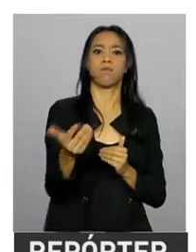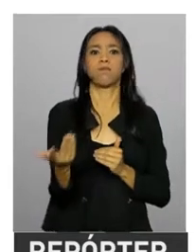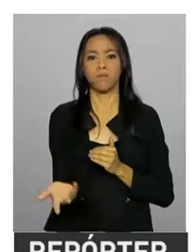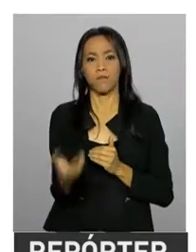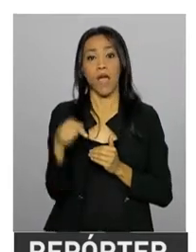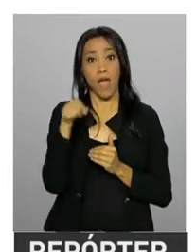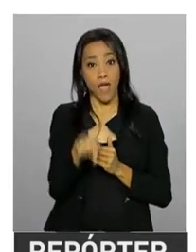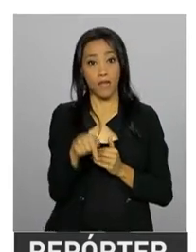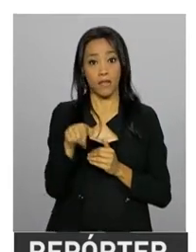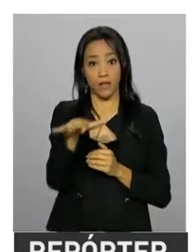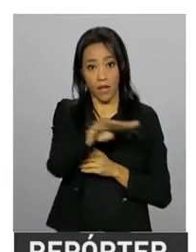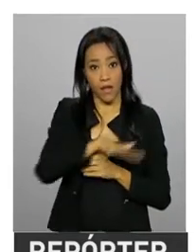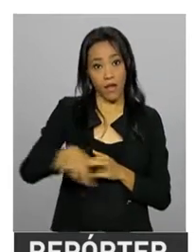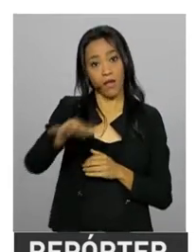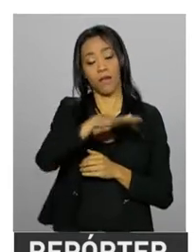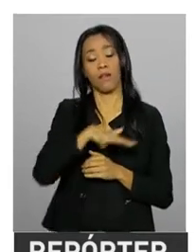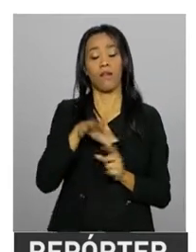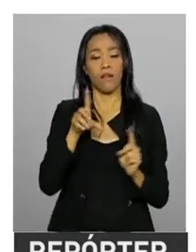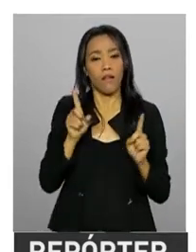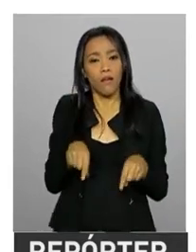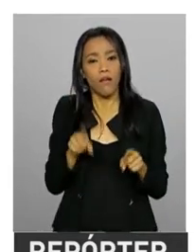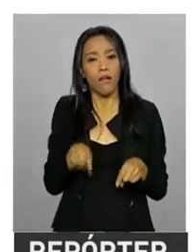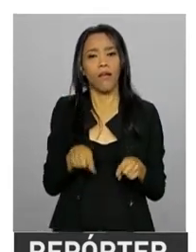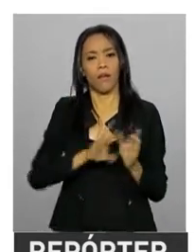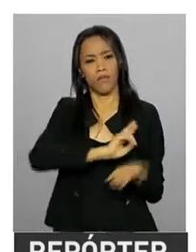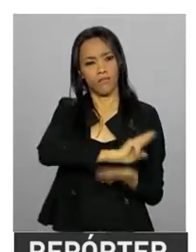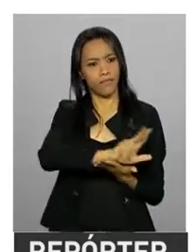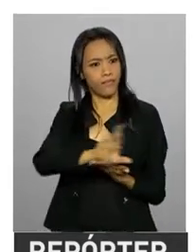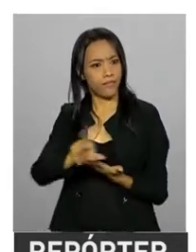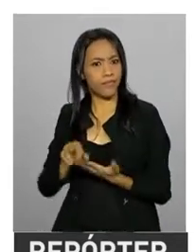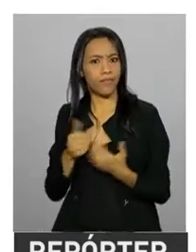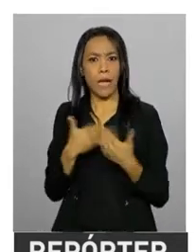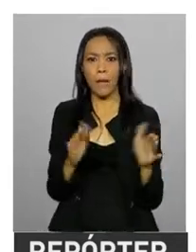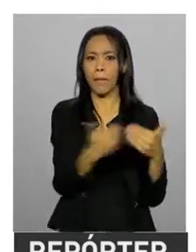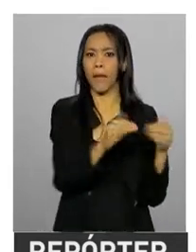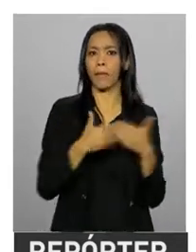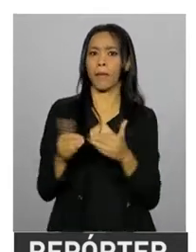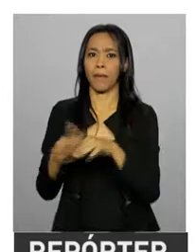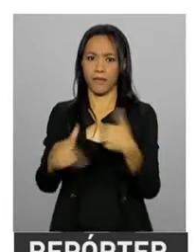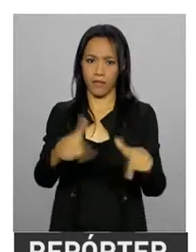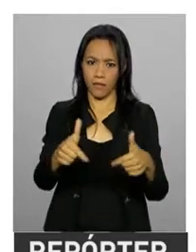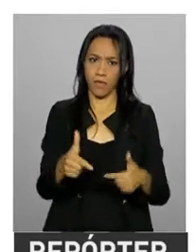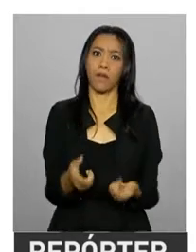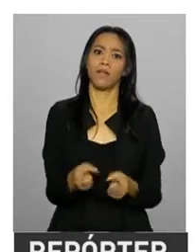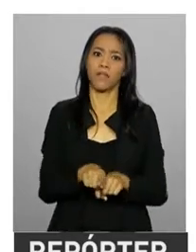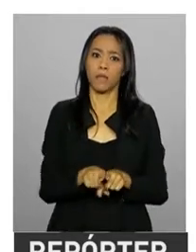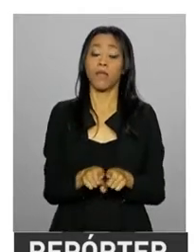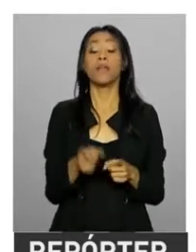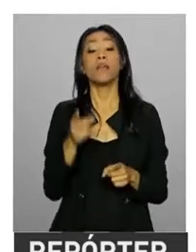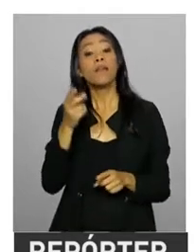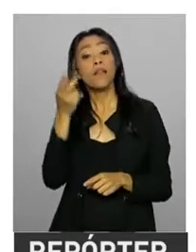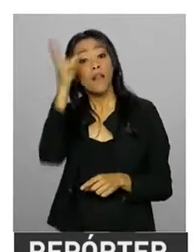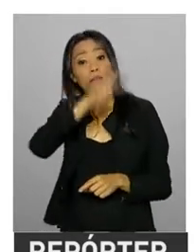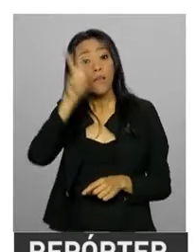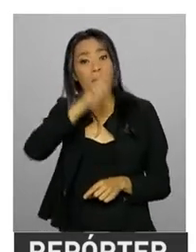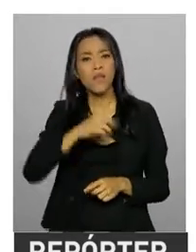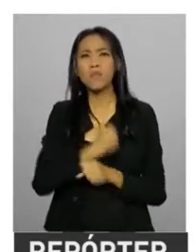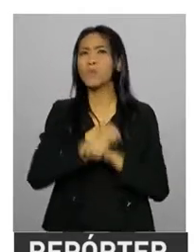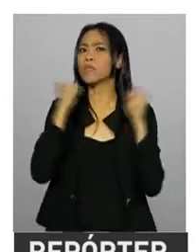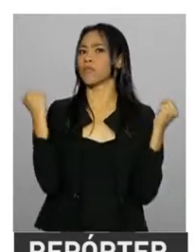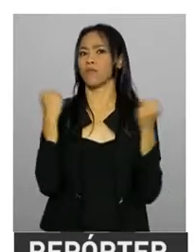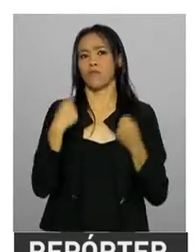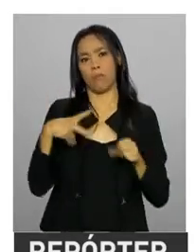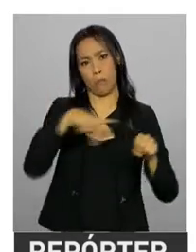defesa responde por um número considerável de empregos. E, por último, é sempre bom lembrar que é impossível um país,